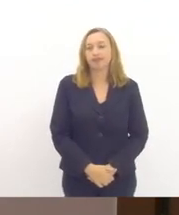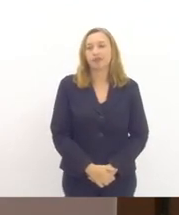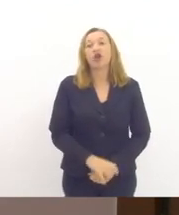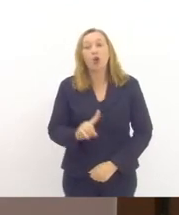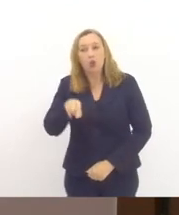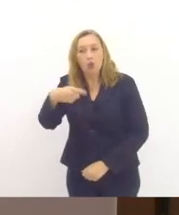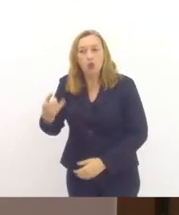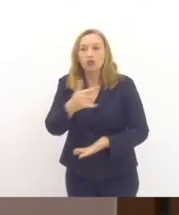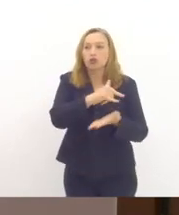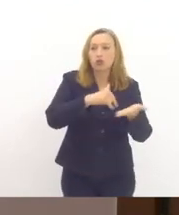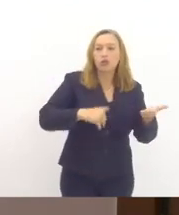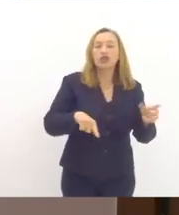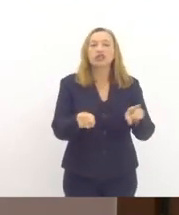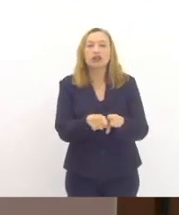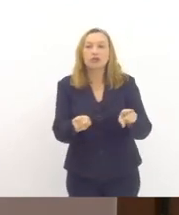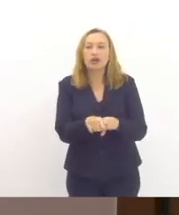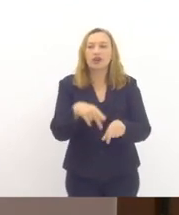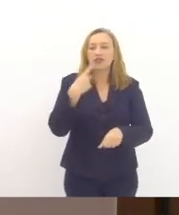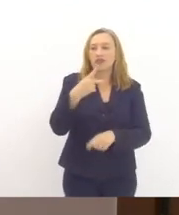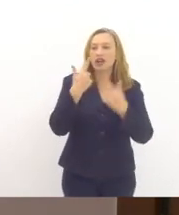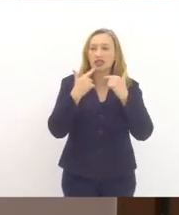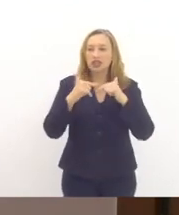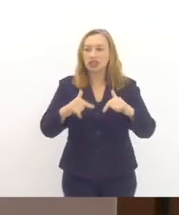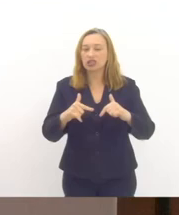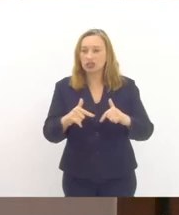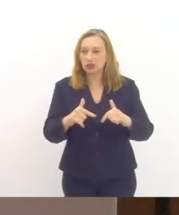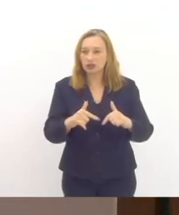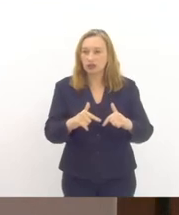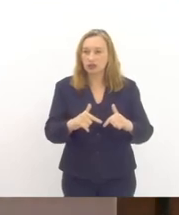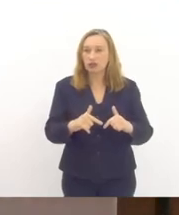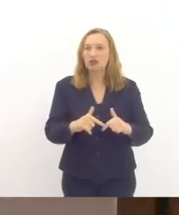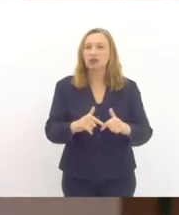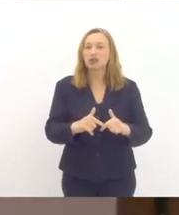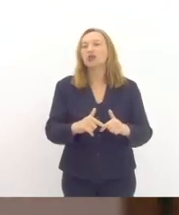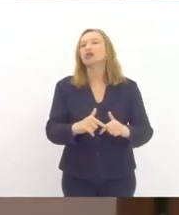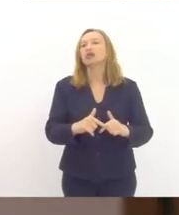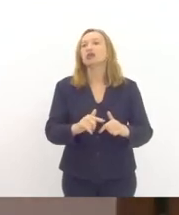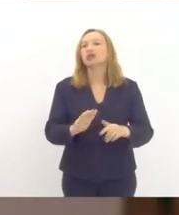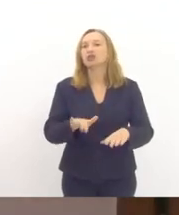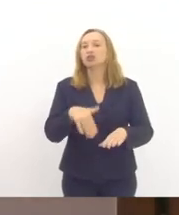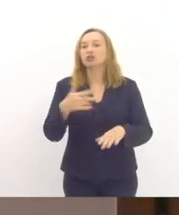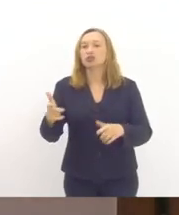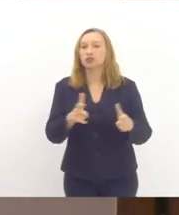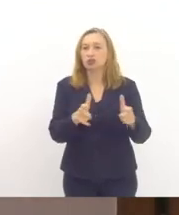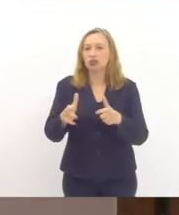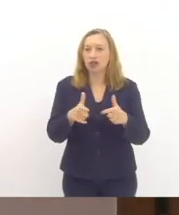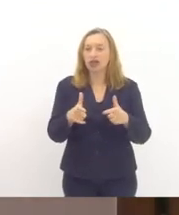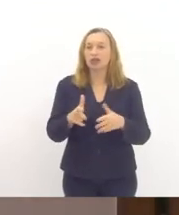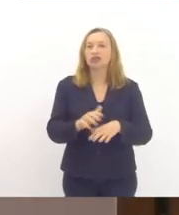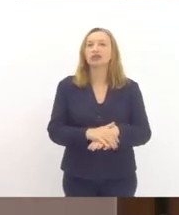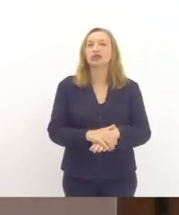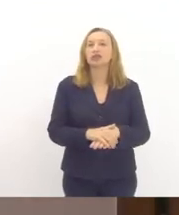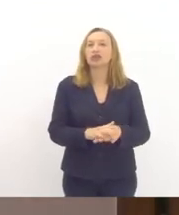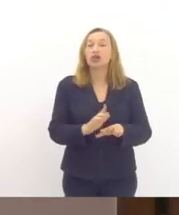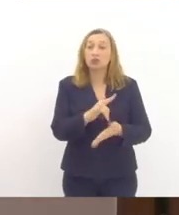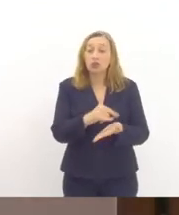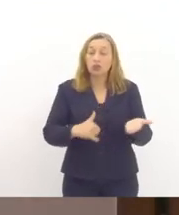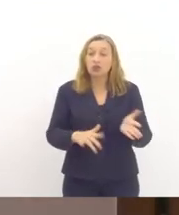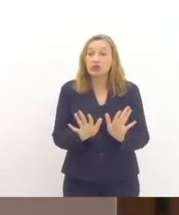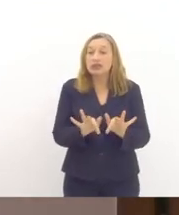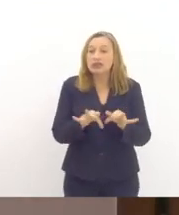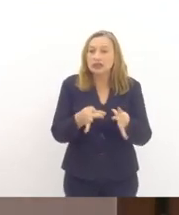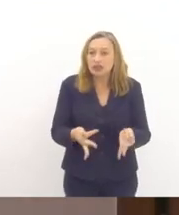Outro documento que também fala das línguas estrangeiras é um documento bem recente, né, um documento síntese